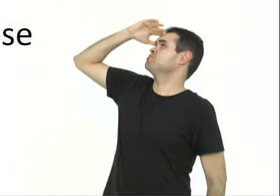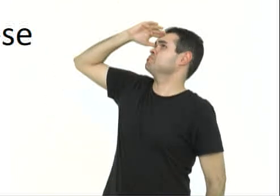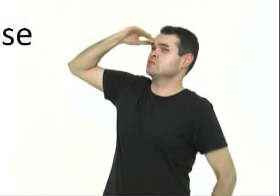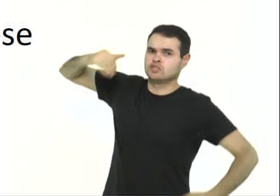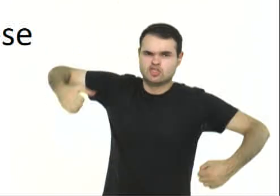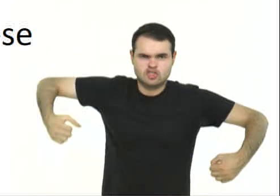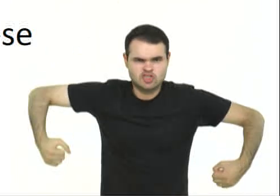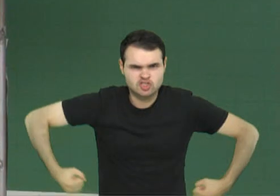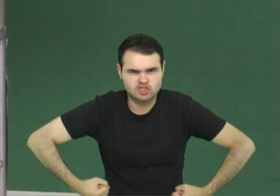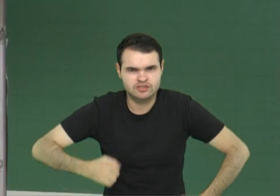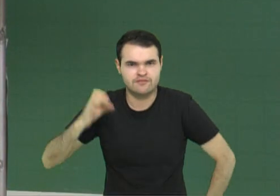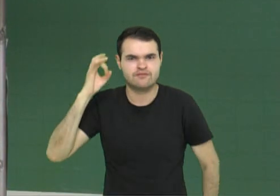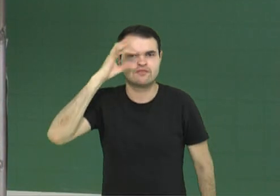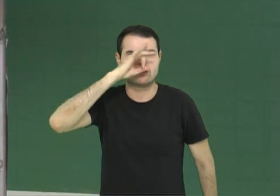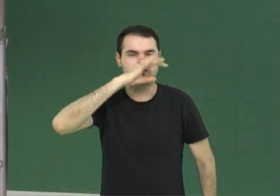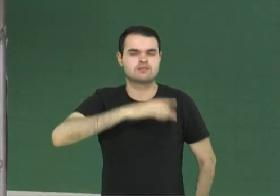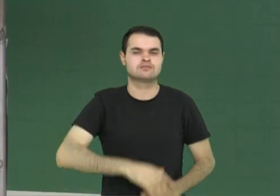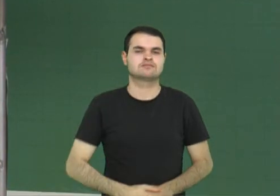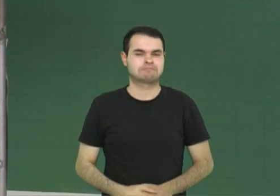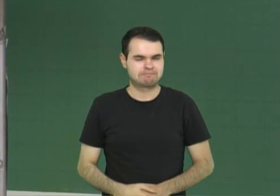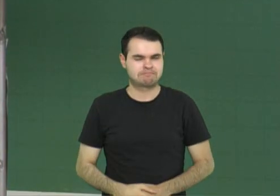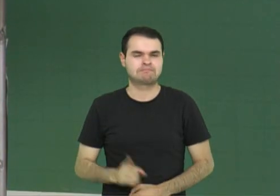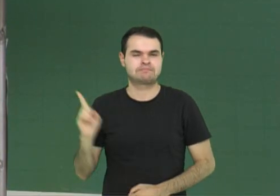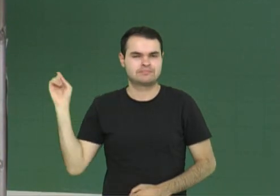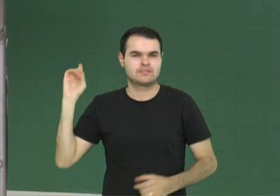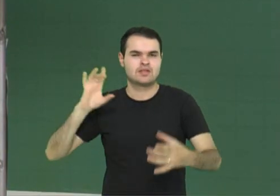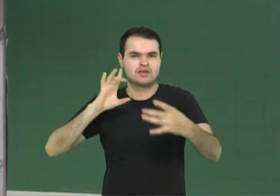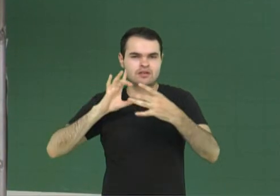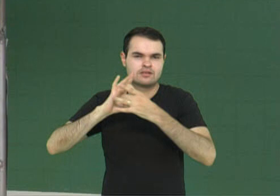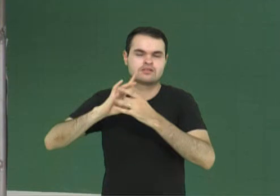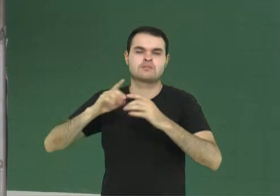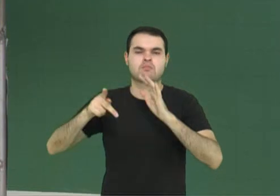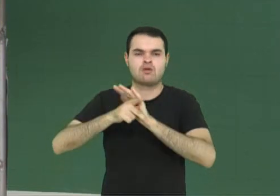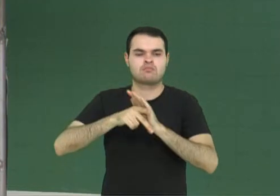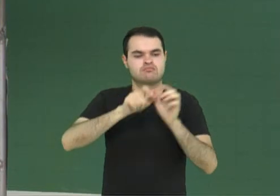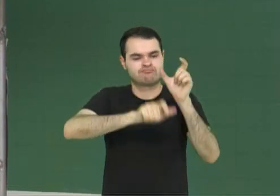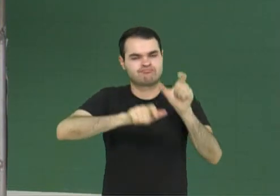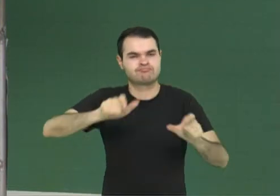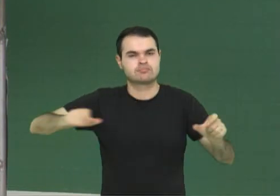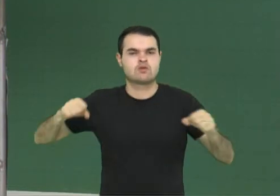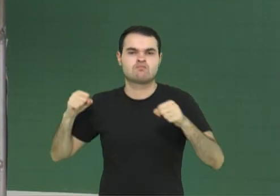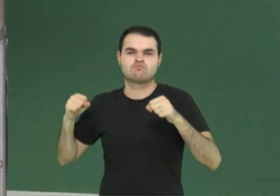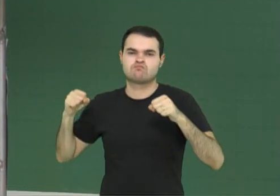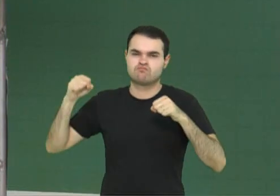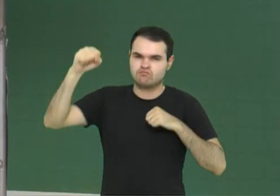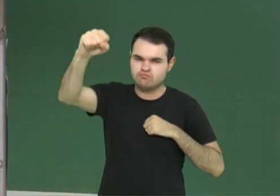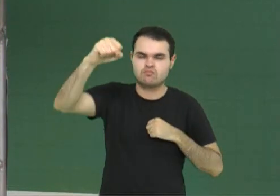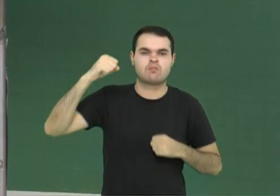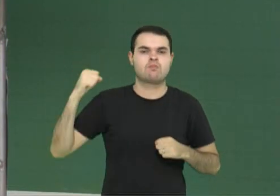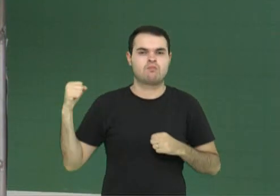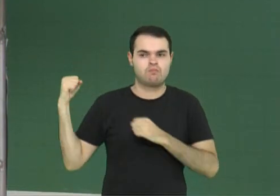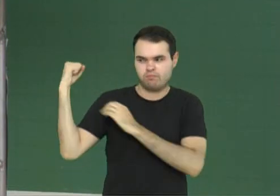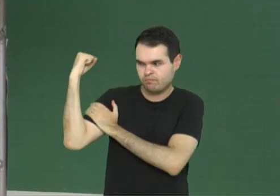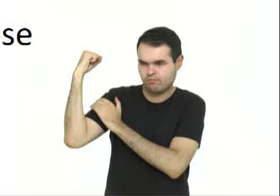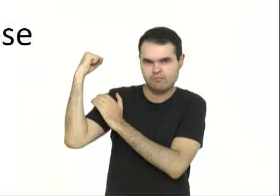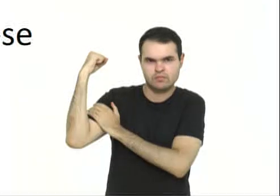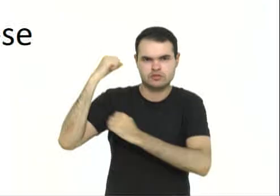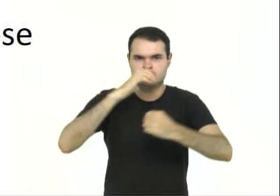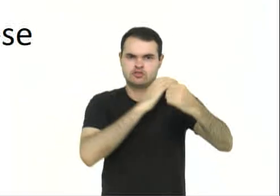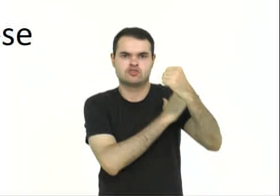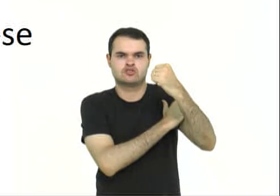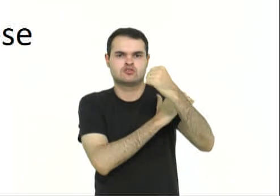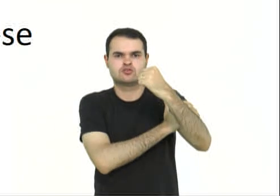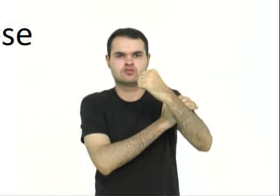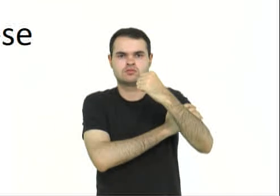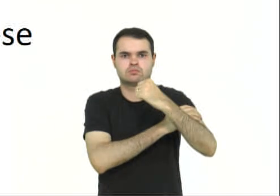ficar fora dessa nossa seleção de super-heróis com grandes capacidades físicas. Então o Hulk